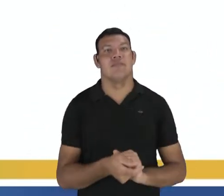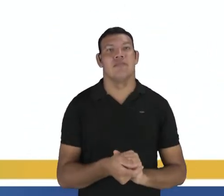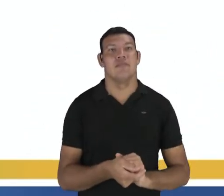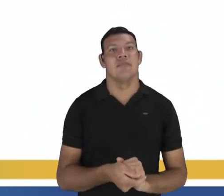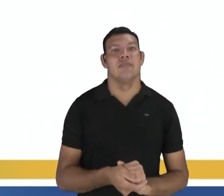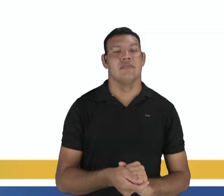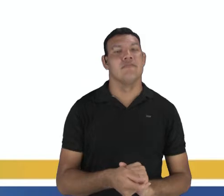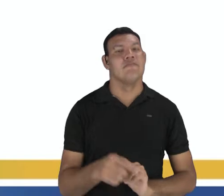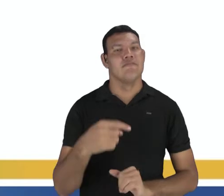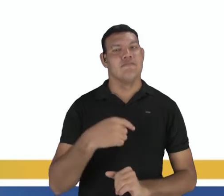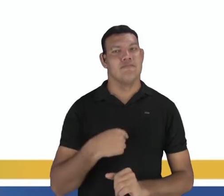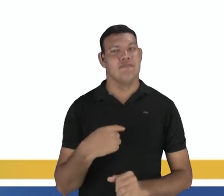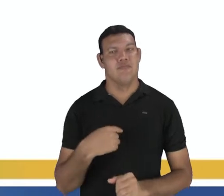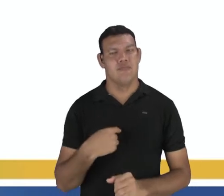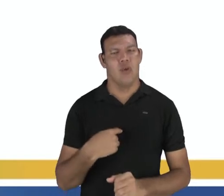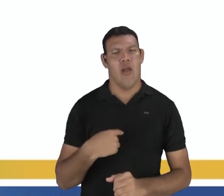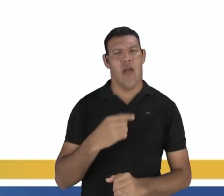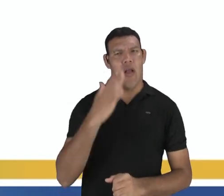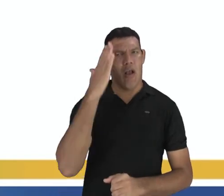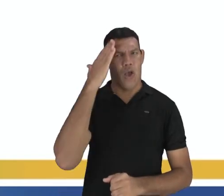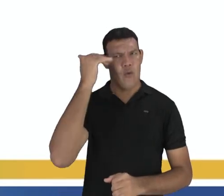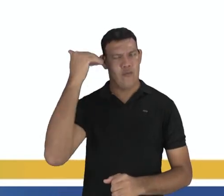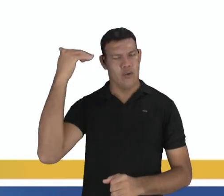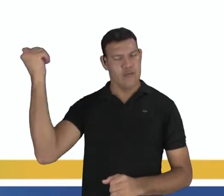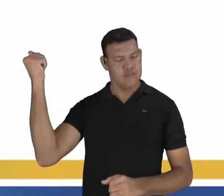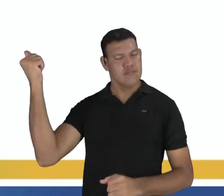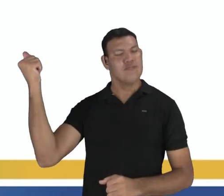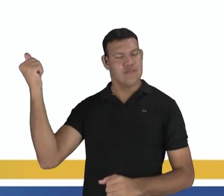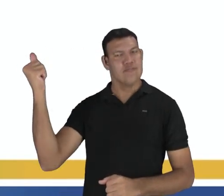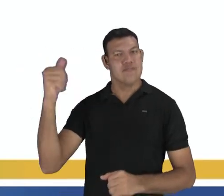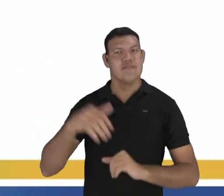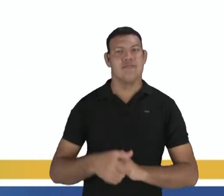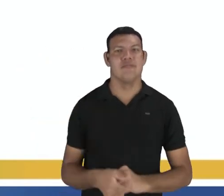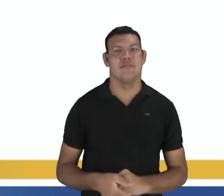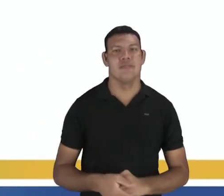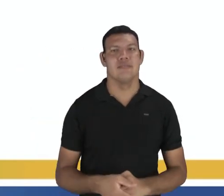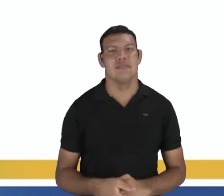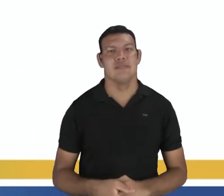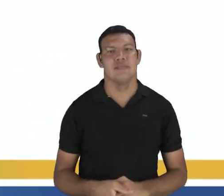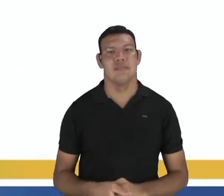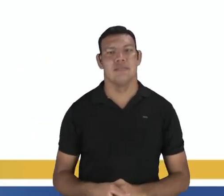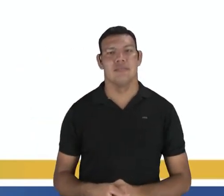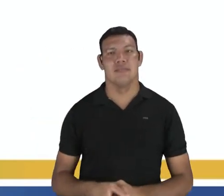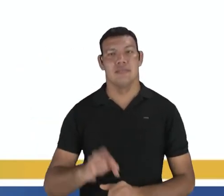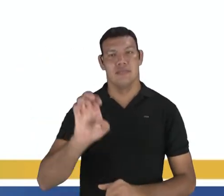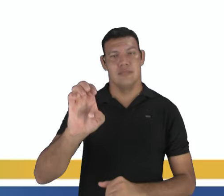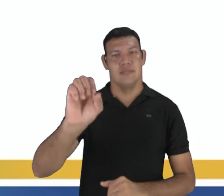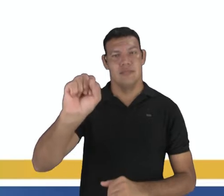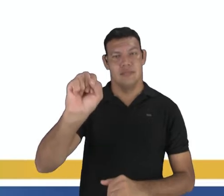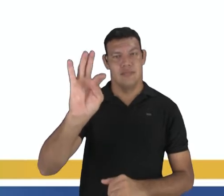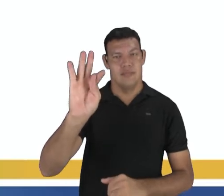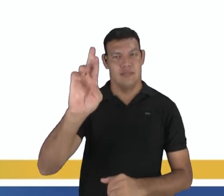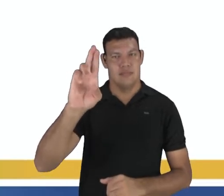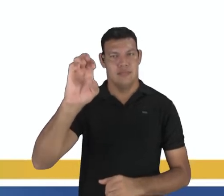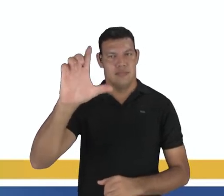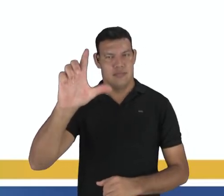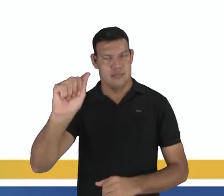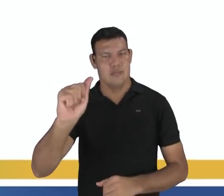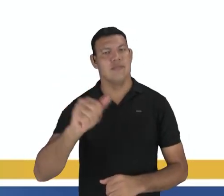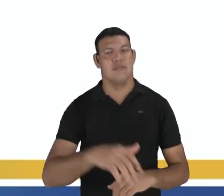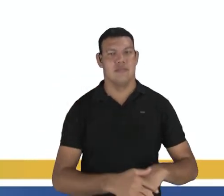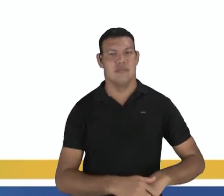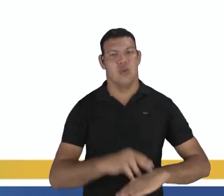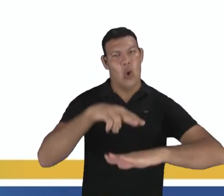dizer assim, quero ser uma grande estrela do cinema. Ou seja, ele quer ser famoso, ele quer estar no auge, né,